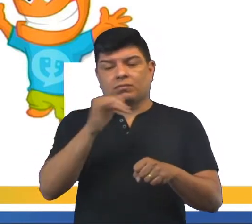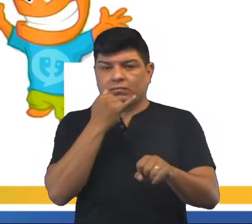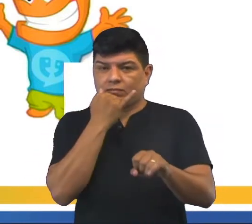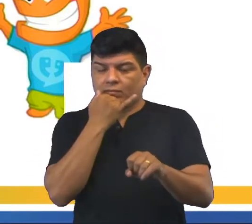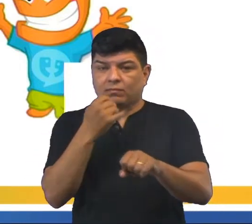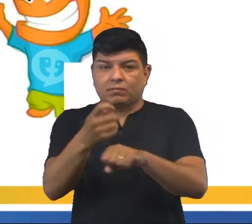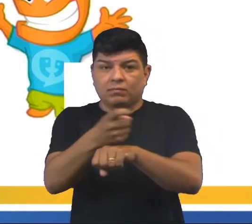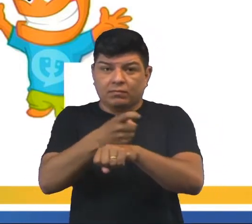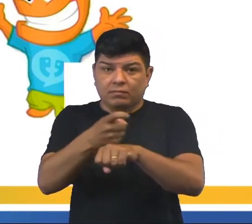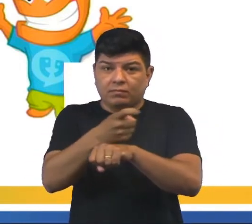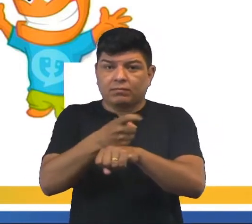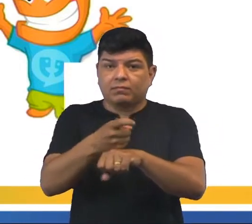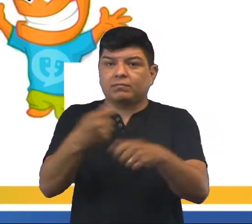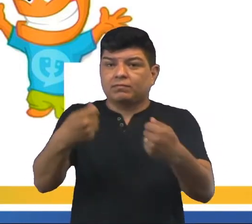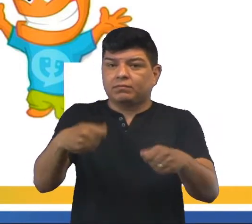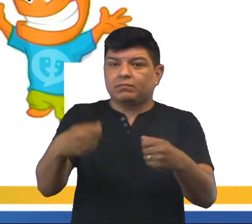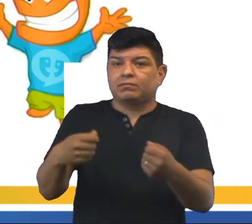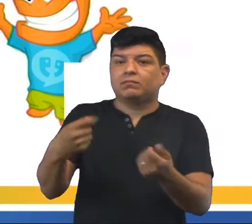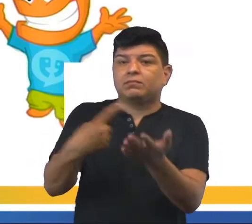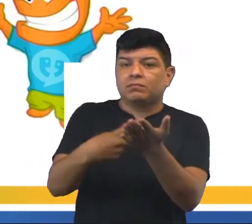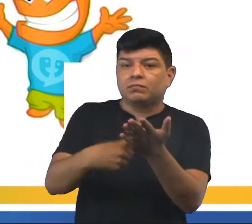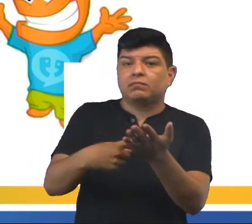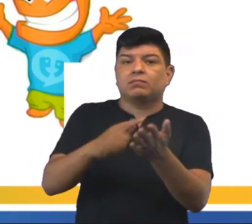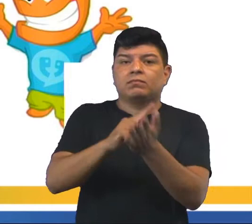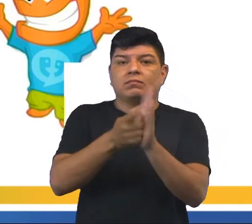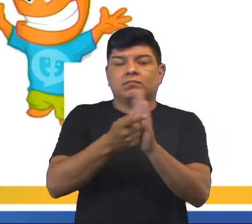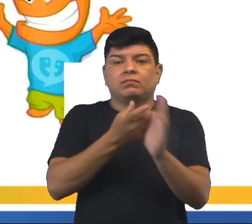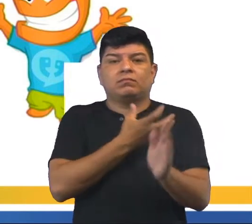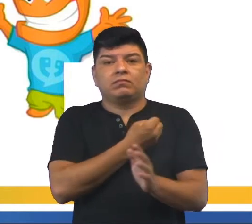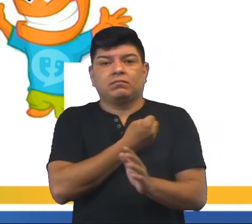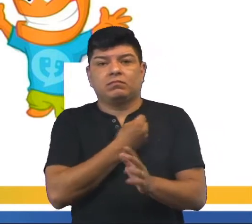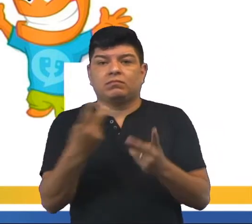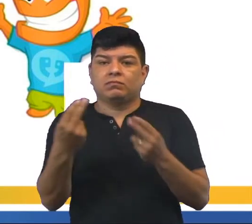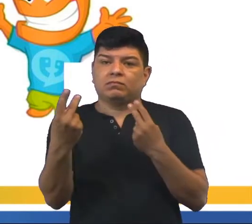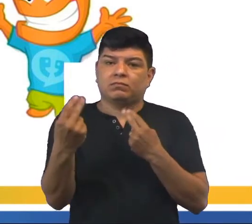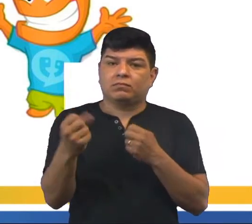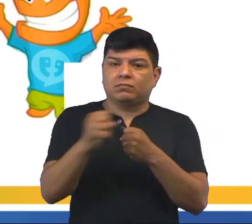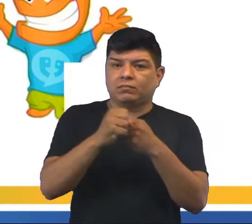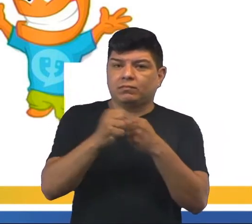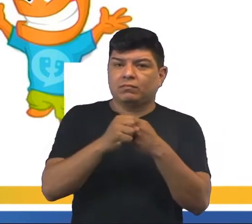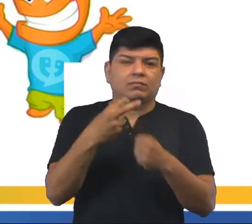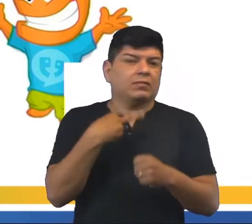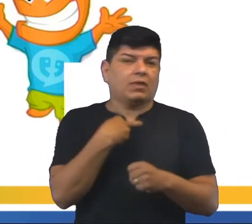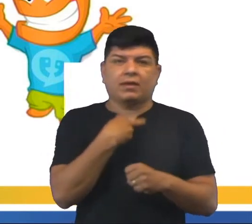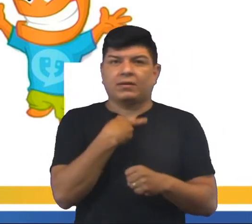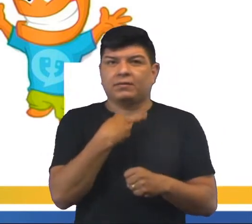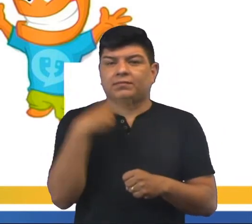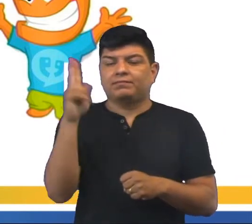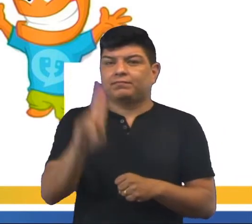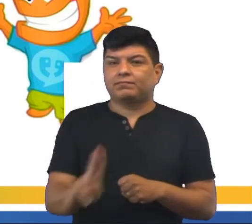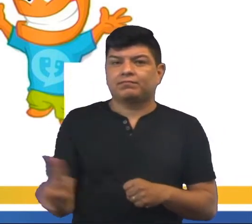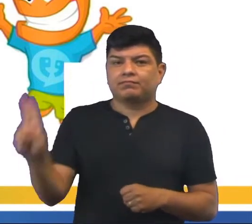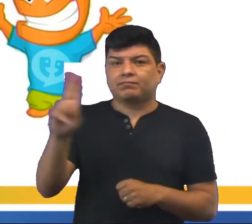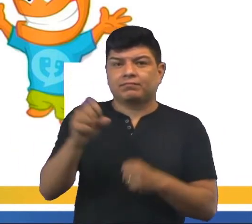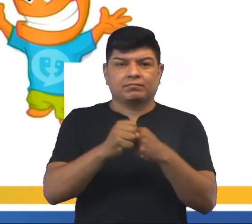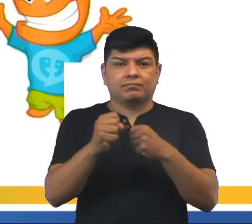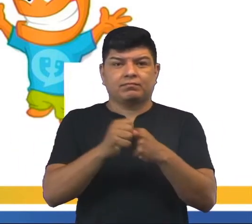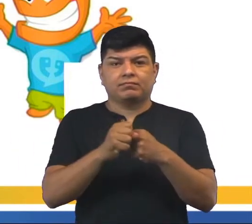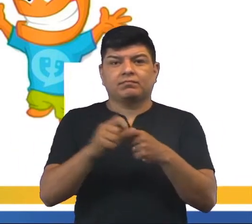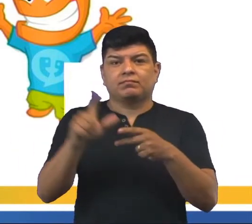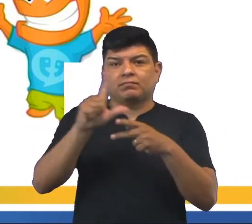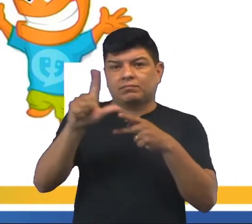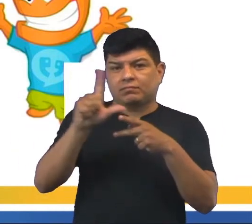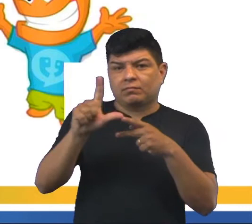perdão, no caso aí, ele tem que concordar, né, em gênero, número igual com o substantivo. Porque eu não posso usar um substantivo no